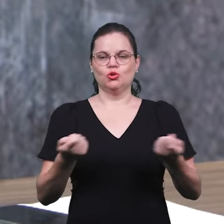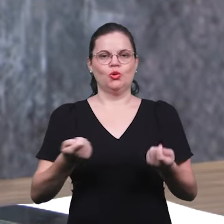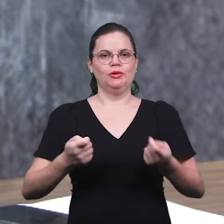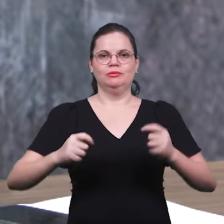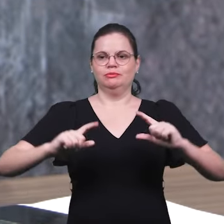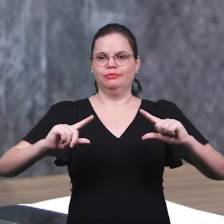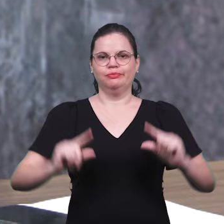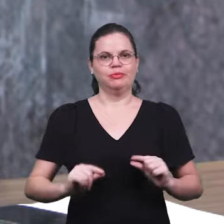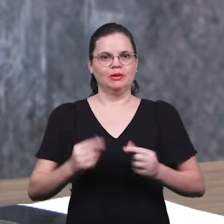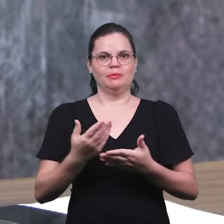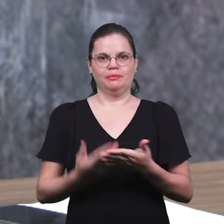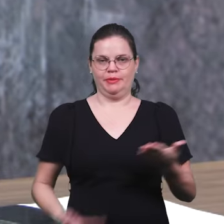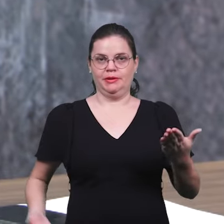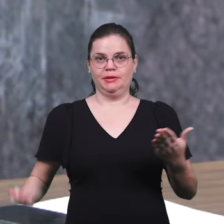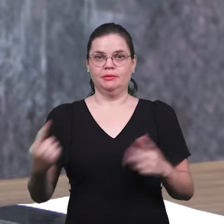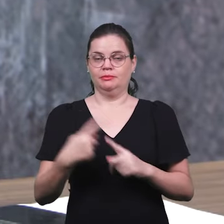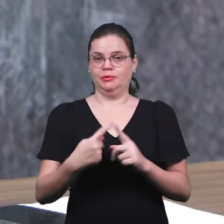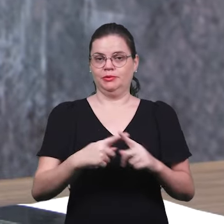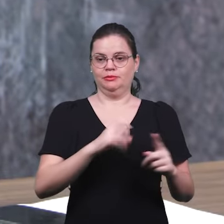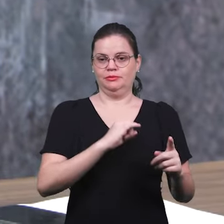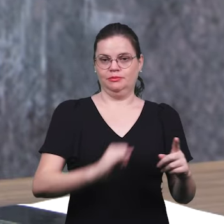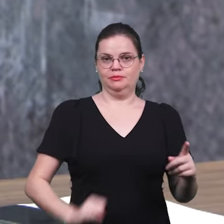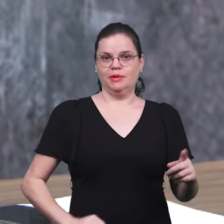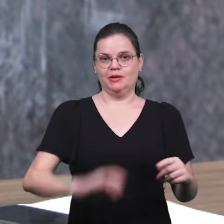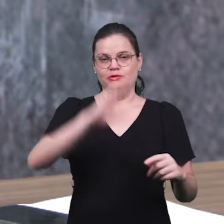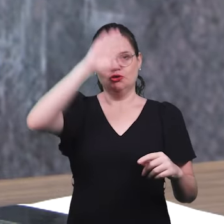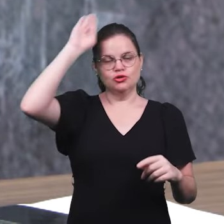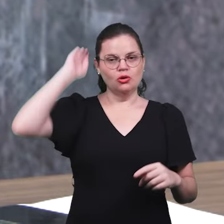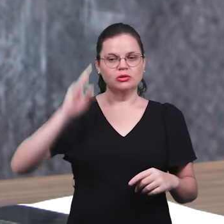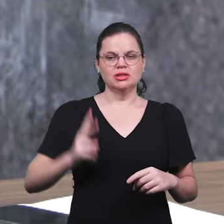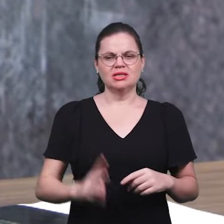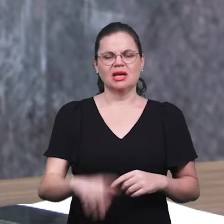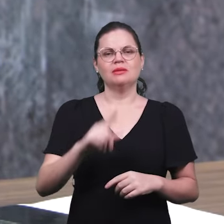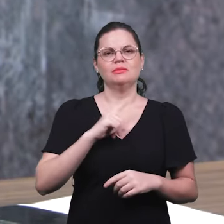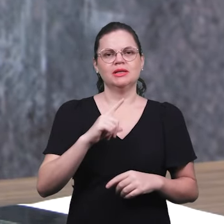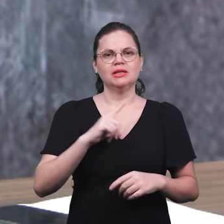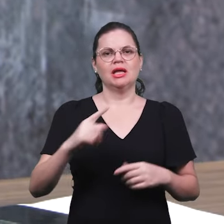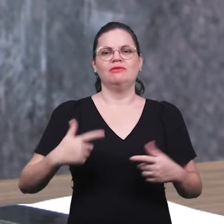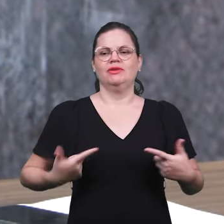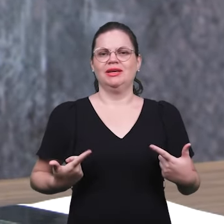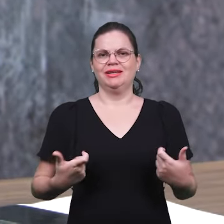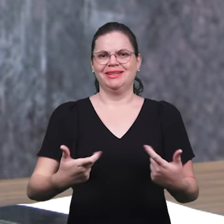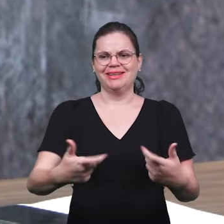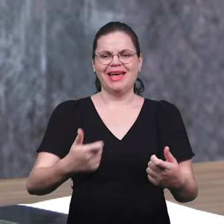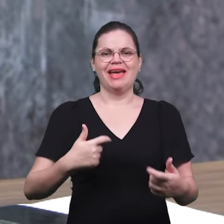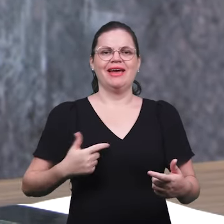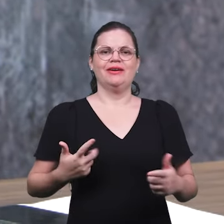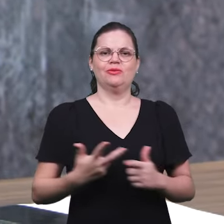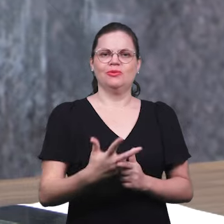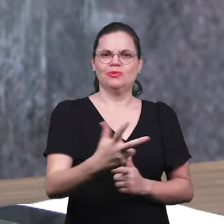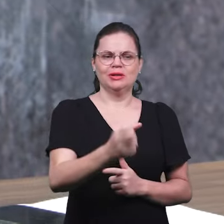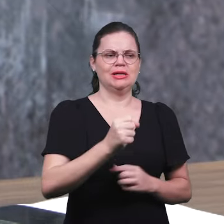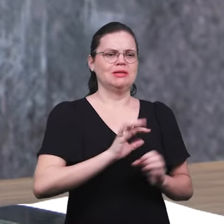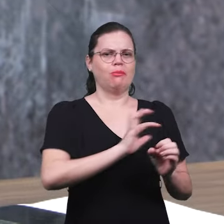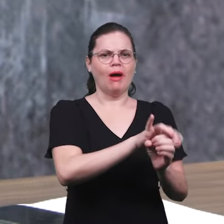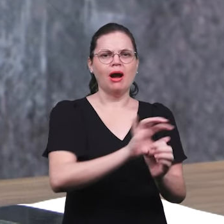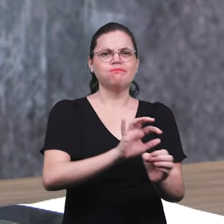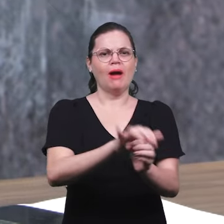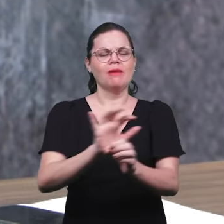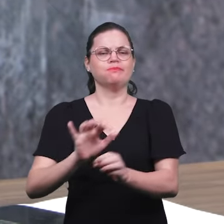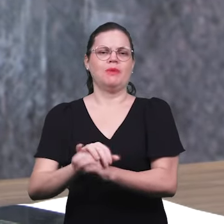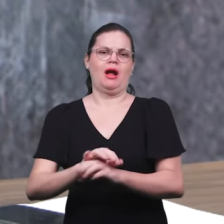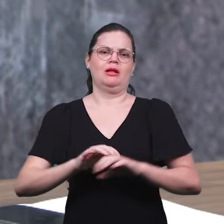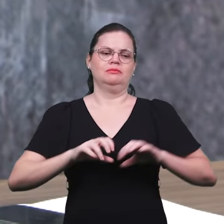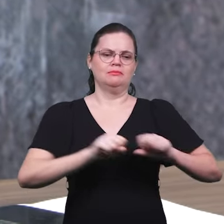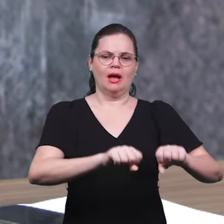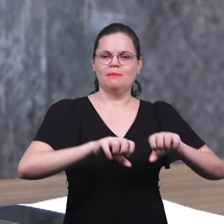durante muito tempo, séculos, moveu campanhas sistemáticas de guerra, de conquista, de anexação de territórios, essas